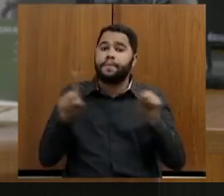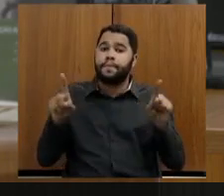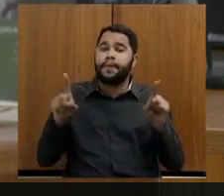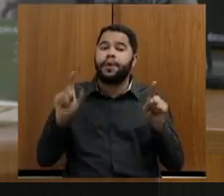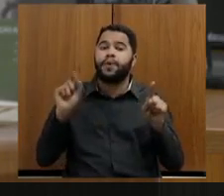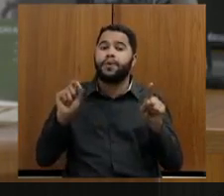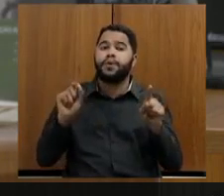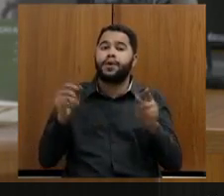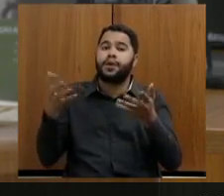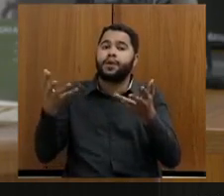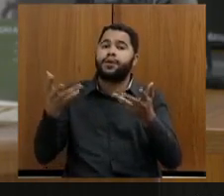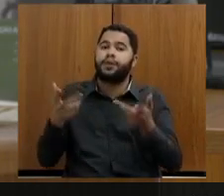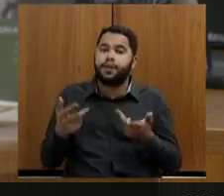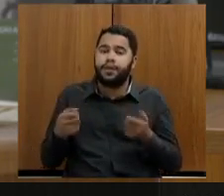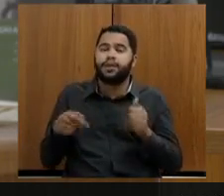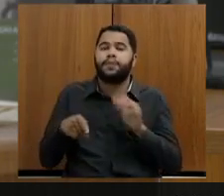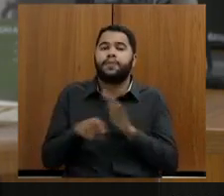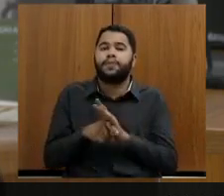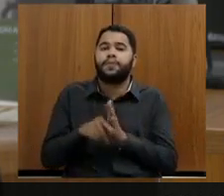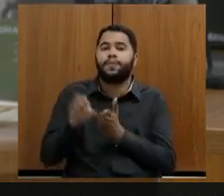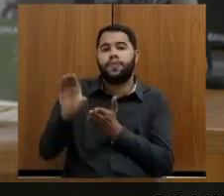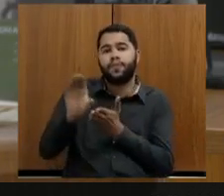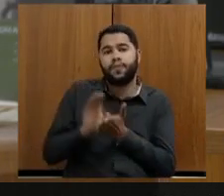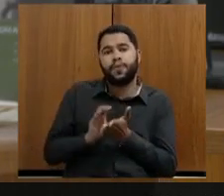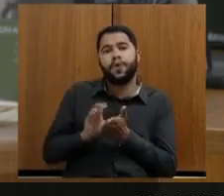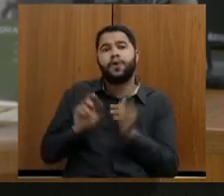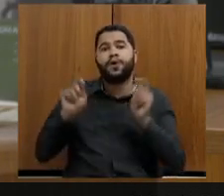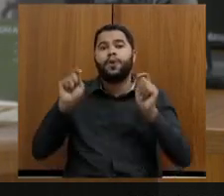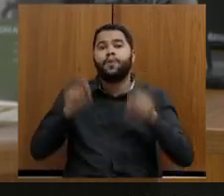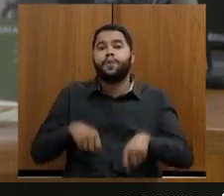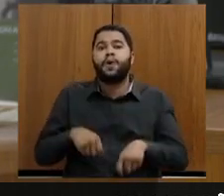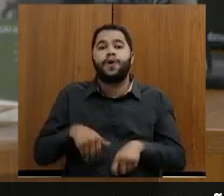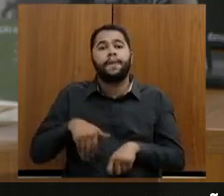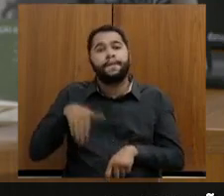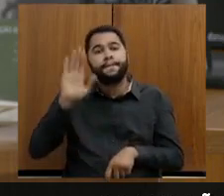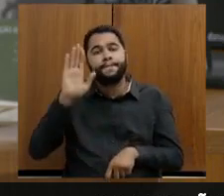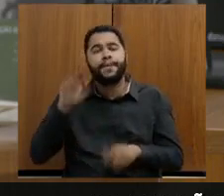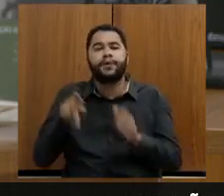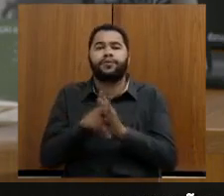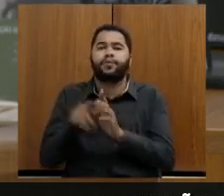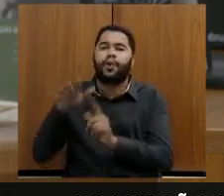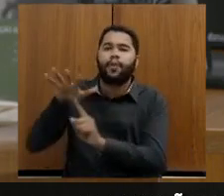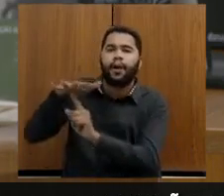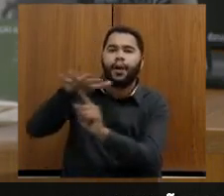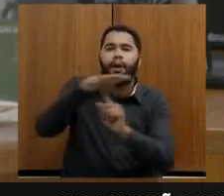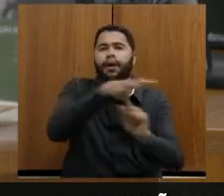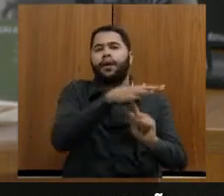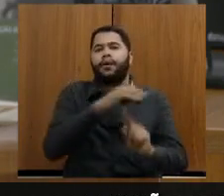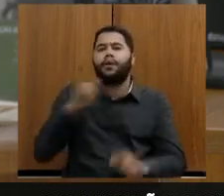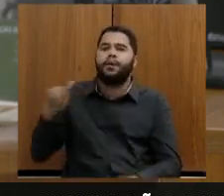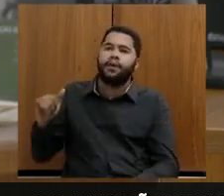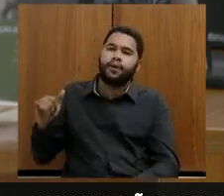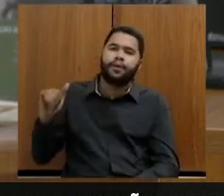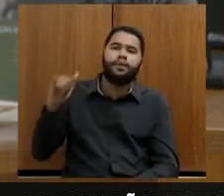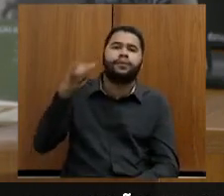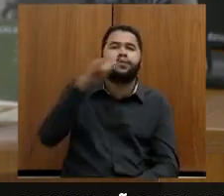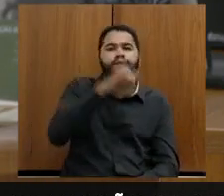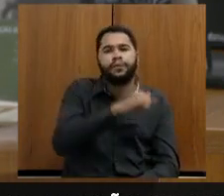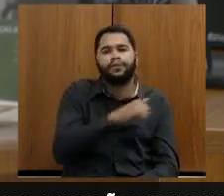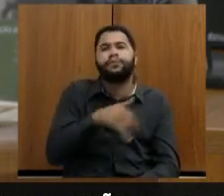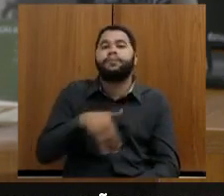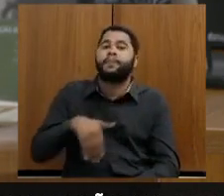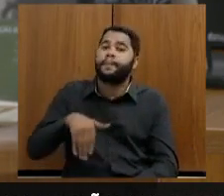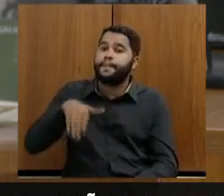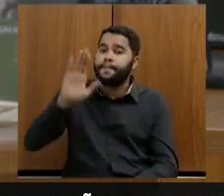desse entendimento do recurso e lhe dar da Vale que possa ter mais helicópteros aviões para que a gente possa é